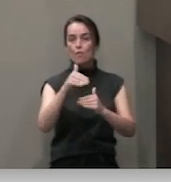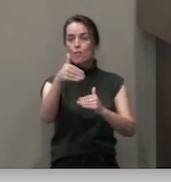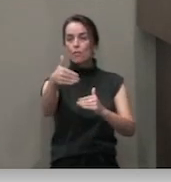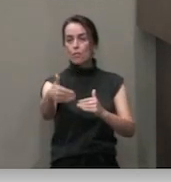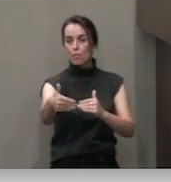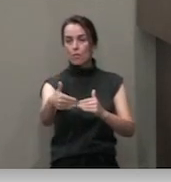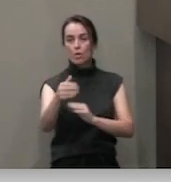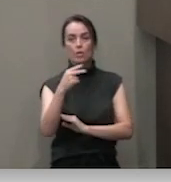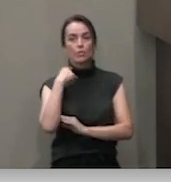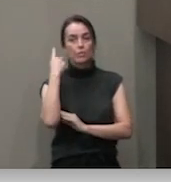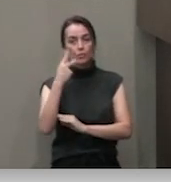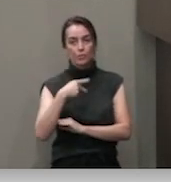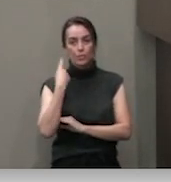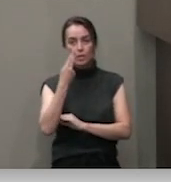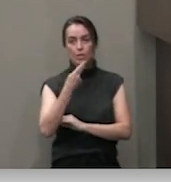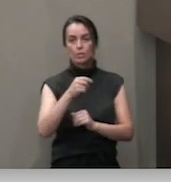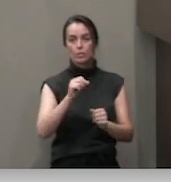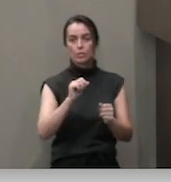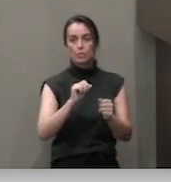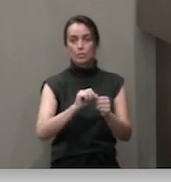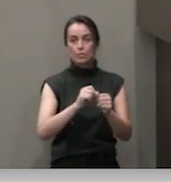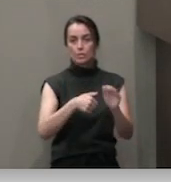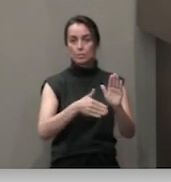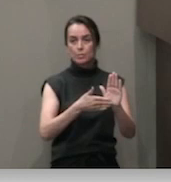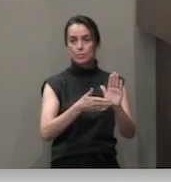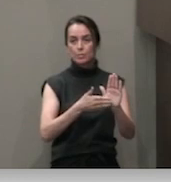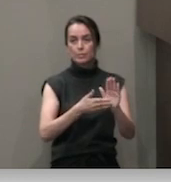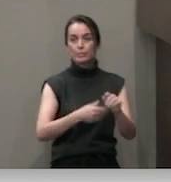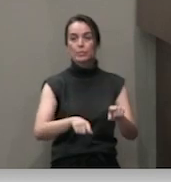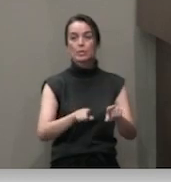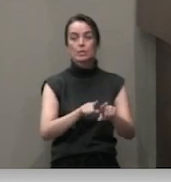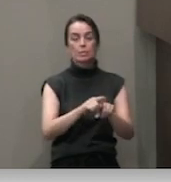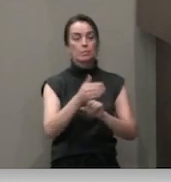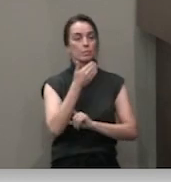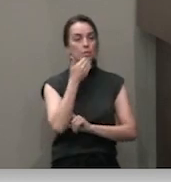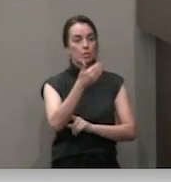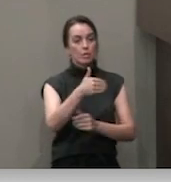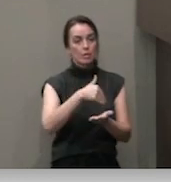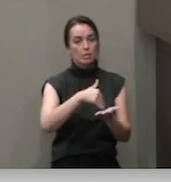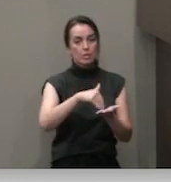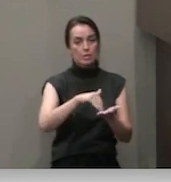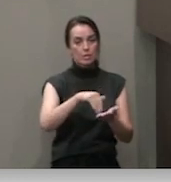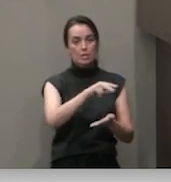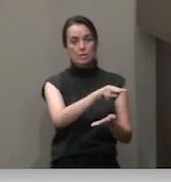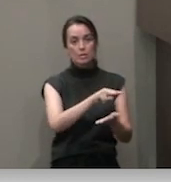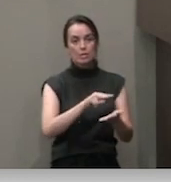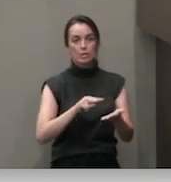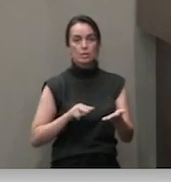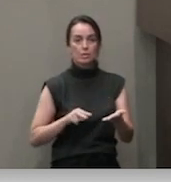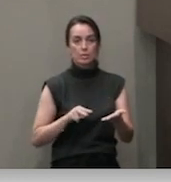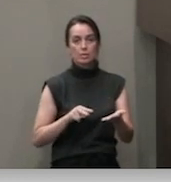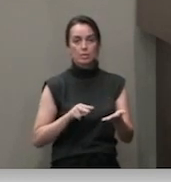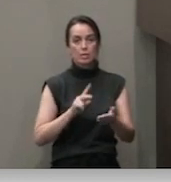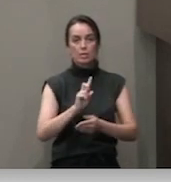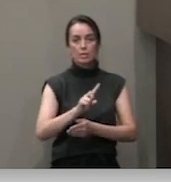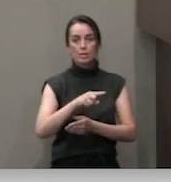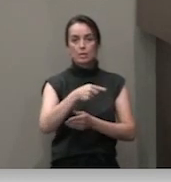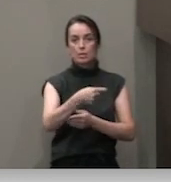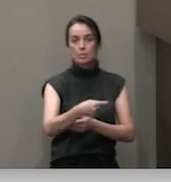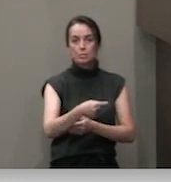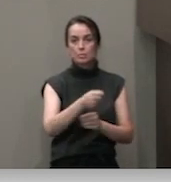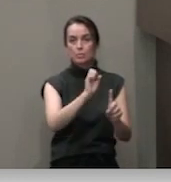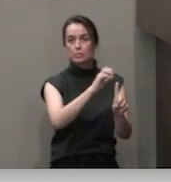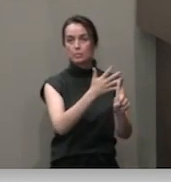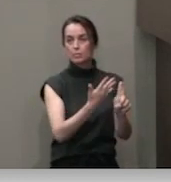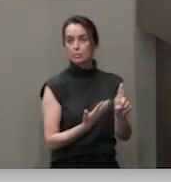vereador proponente e já solicitamos à secretária que faça a leitura da próxima honra ao